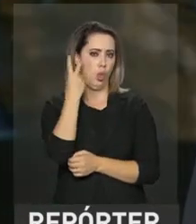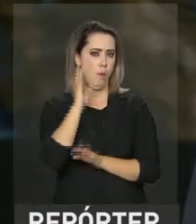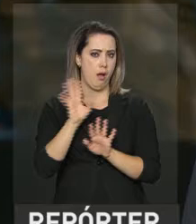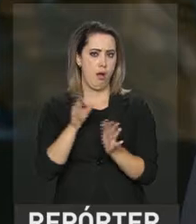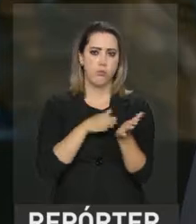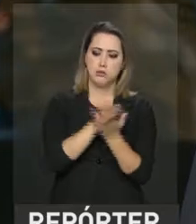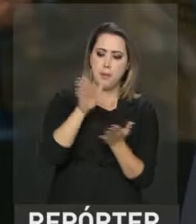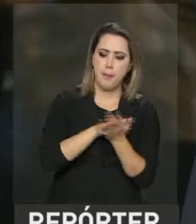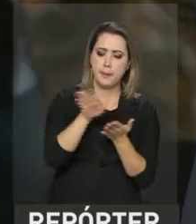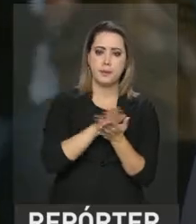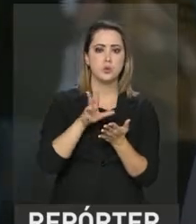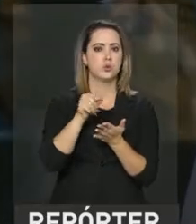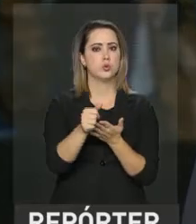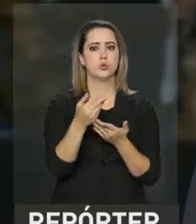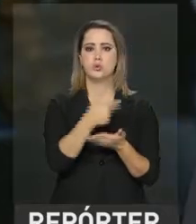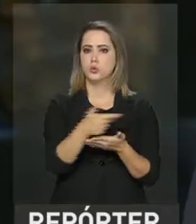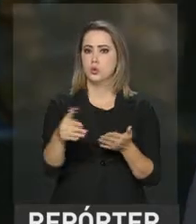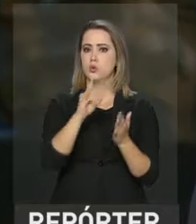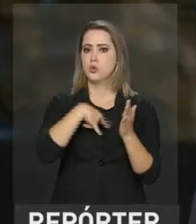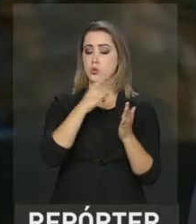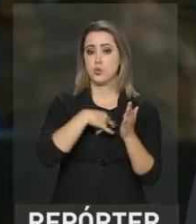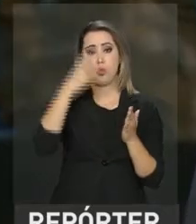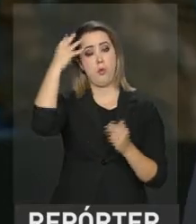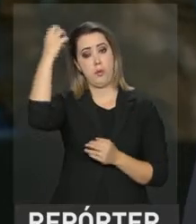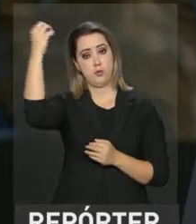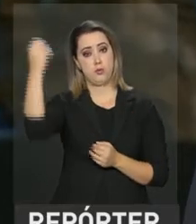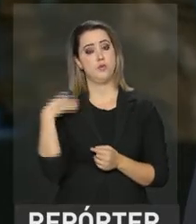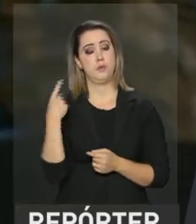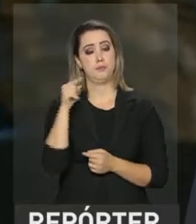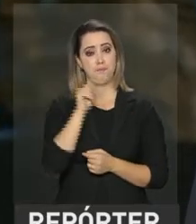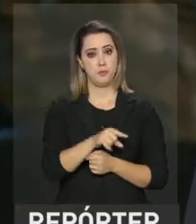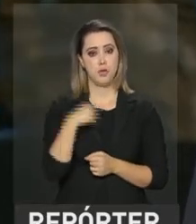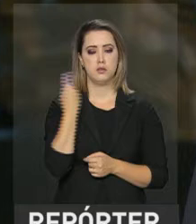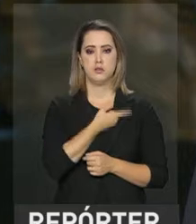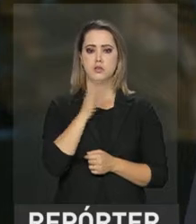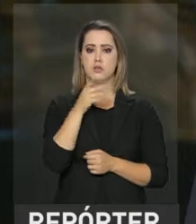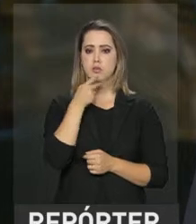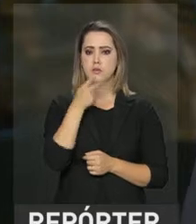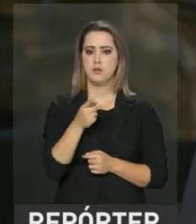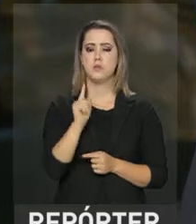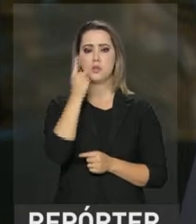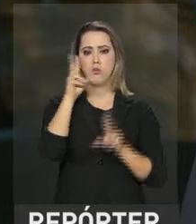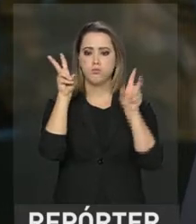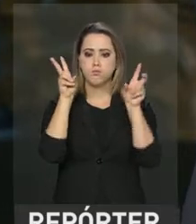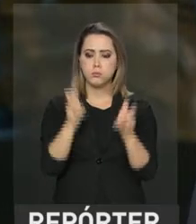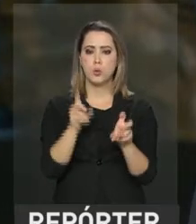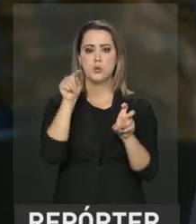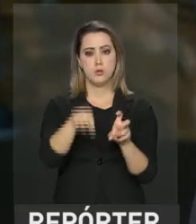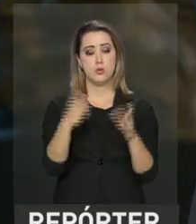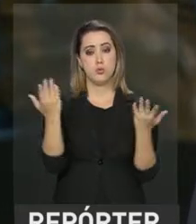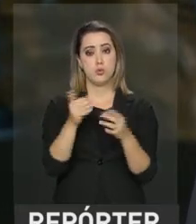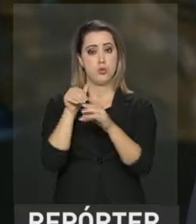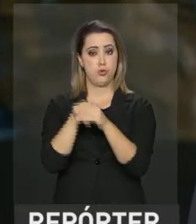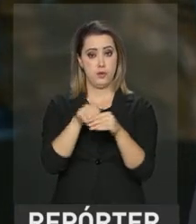na emissão de todos os tipos de passaportes esta como nós estamos conversando é uma das matérias previstas para